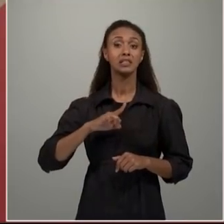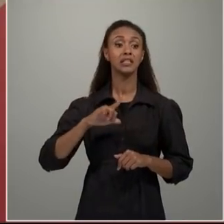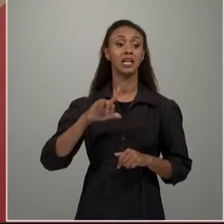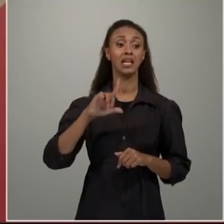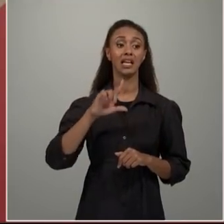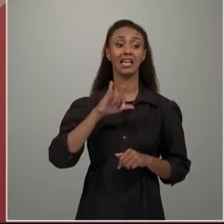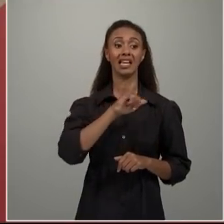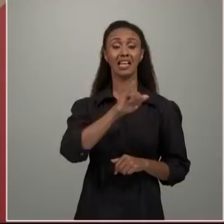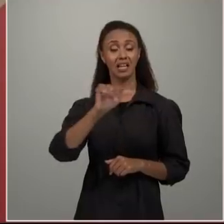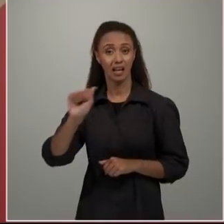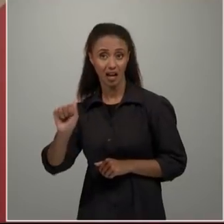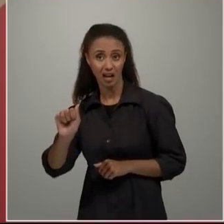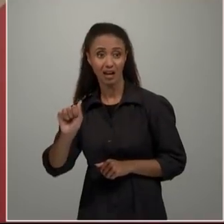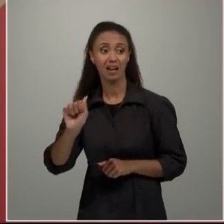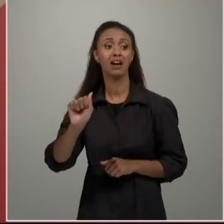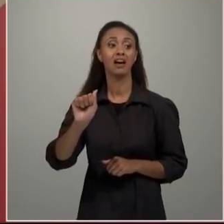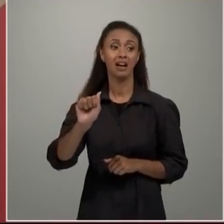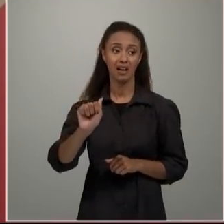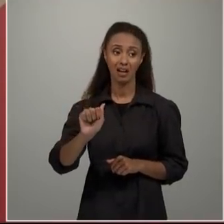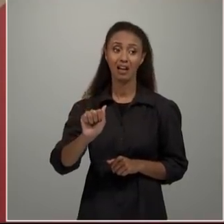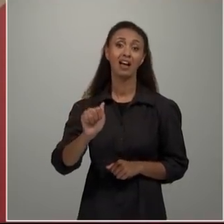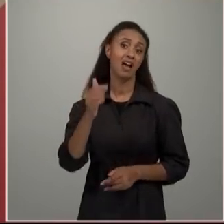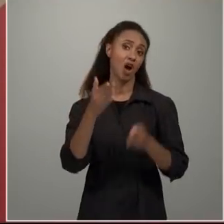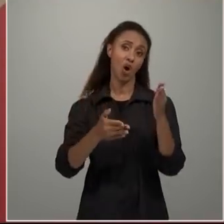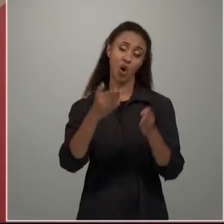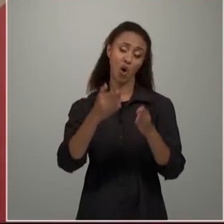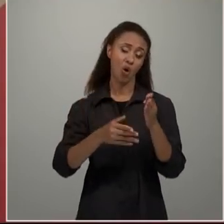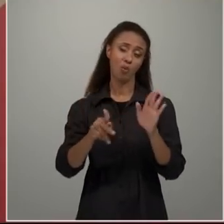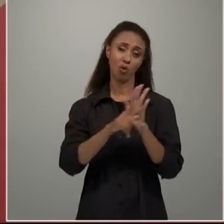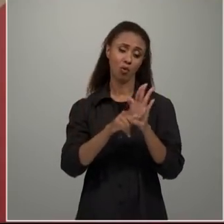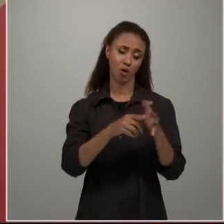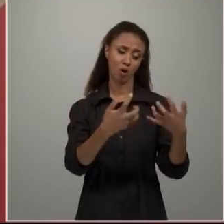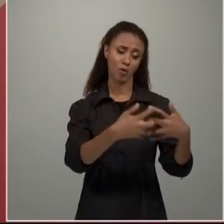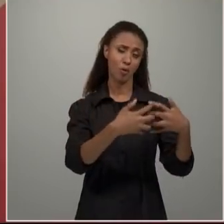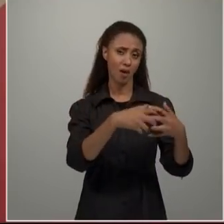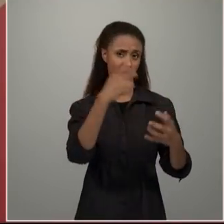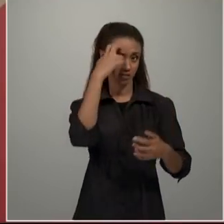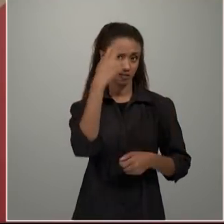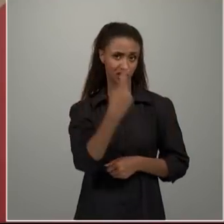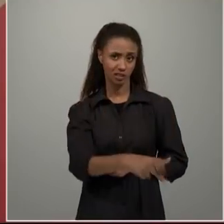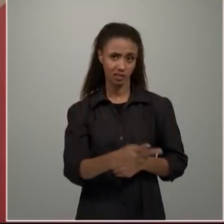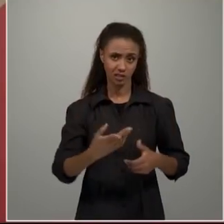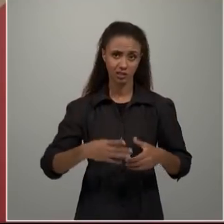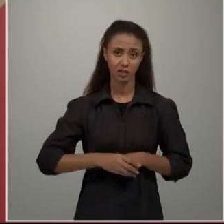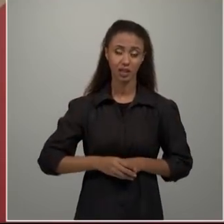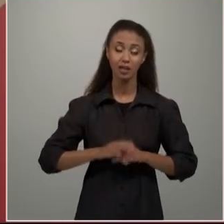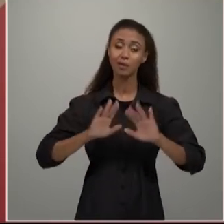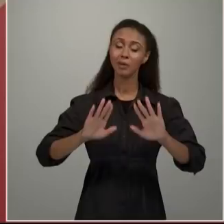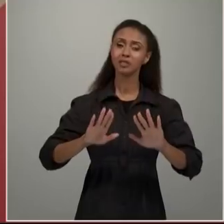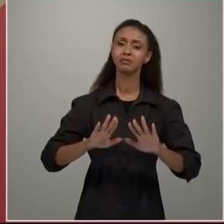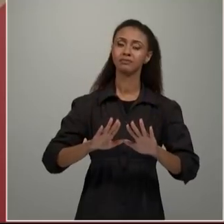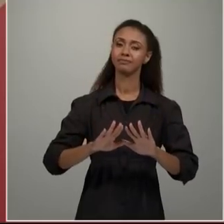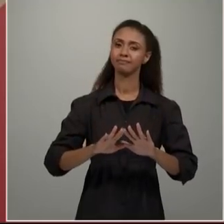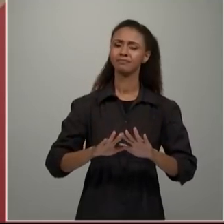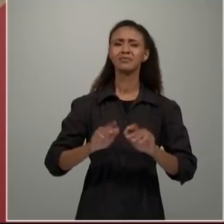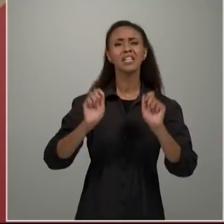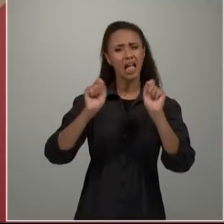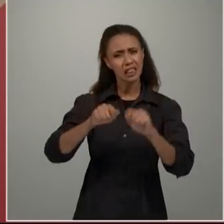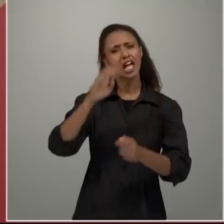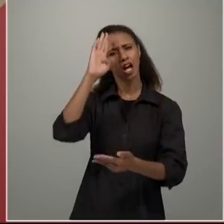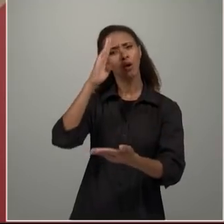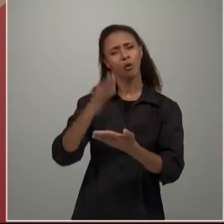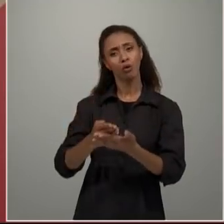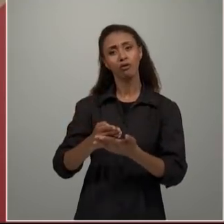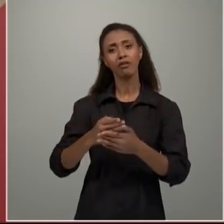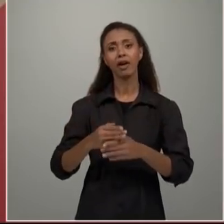com muito mais tecnologia do que quando eu comecei a usar os tradutores há 17 anos atrás assim dá pra confiar sim a mas ele